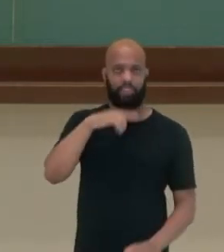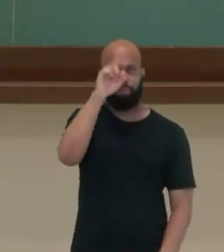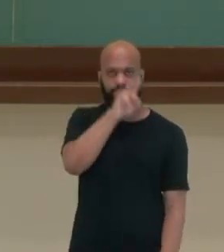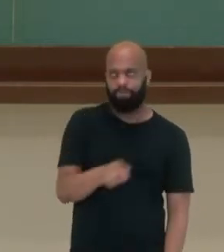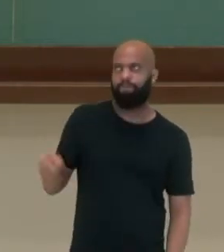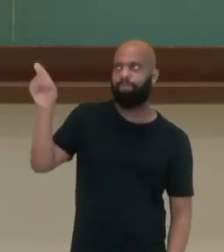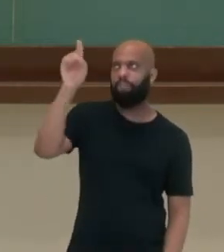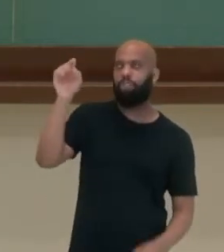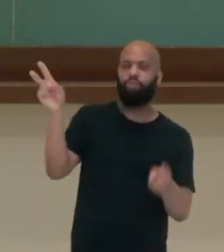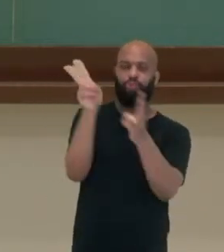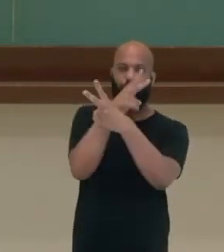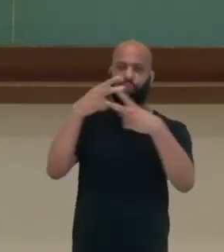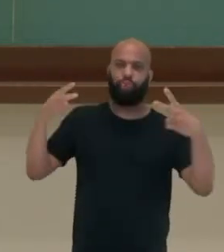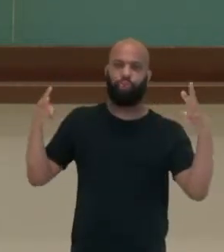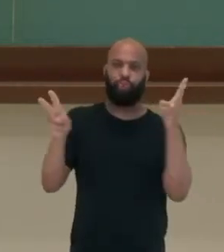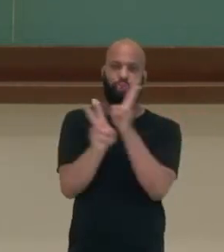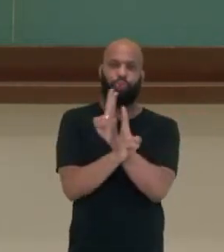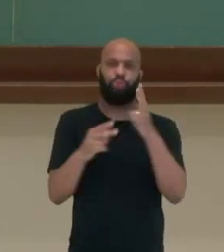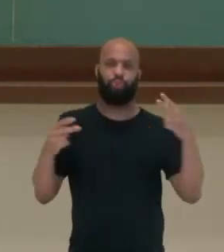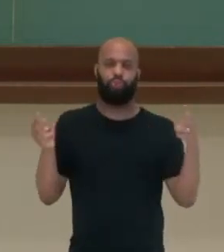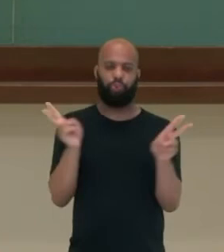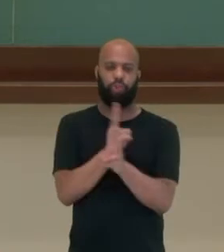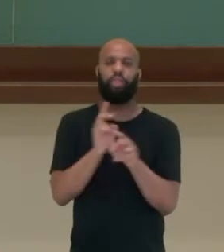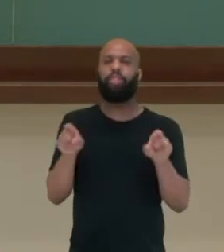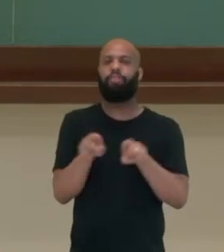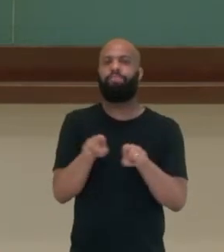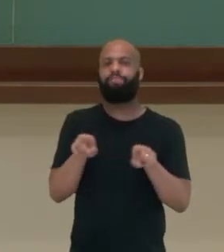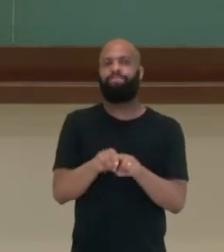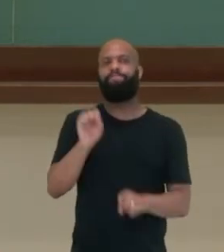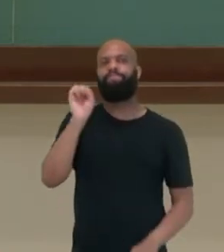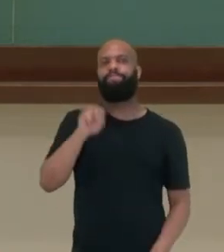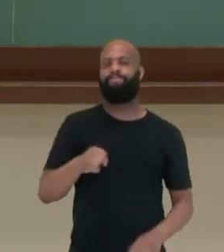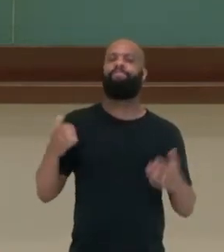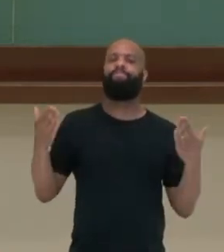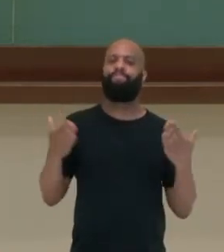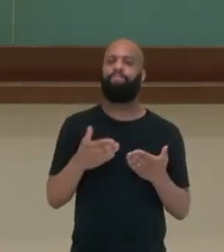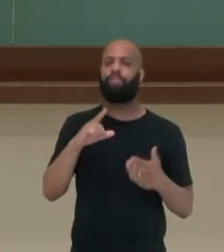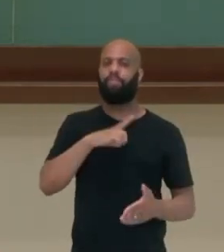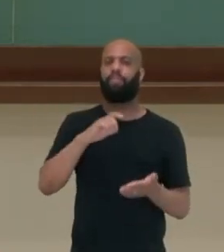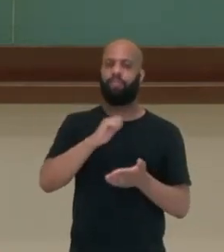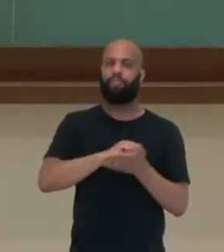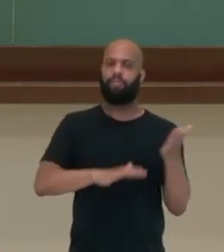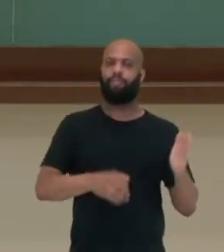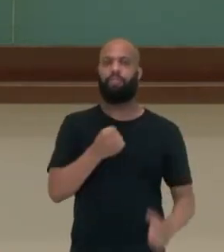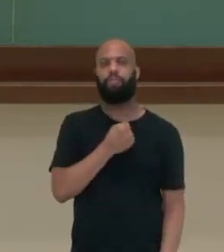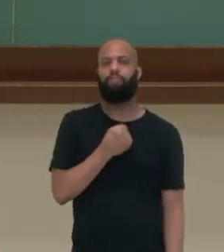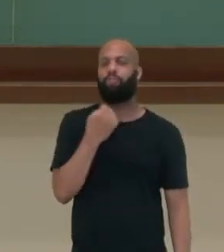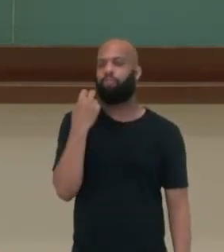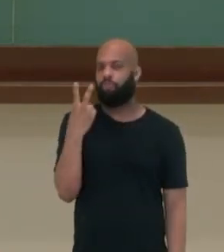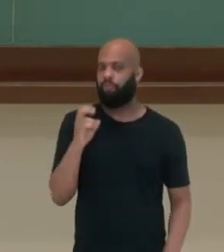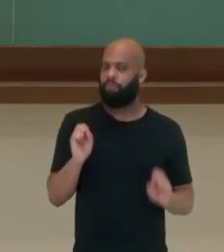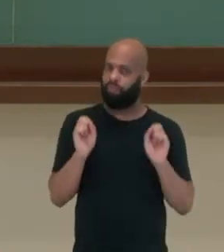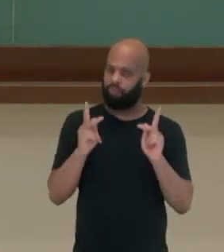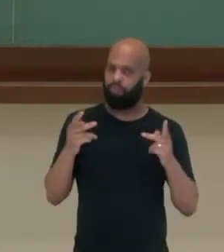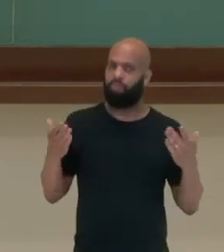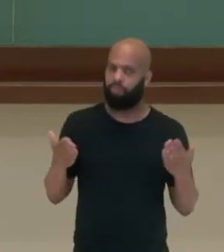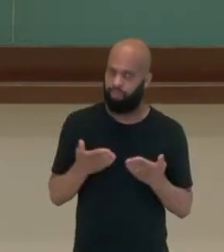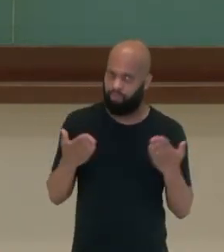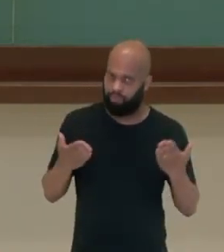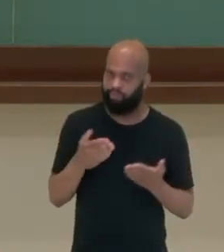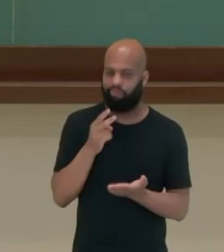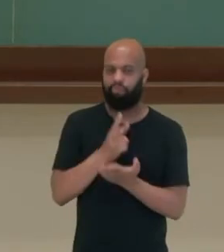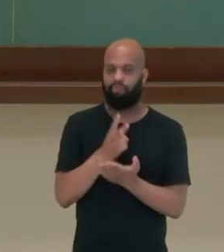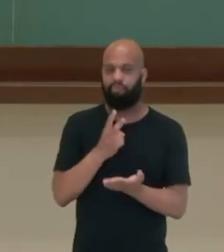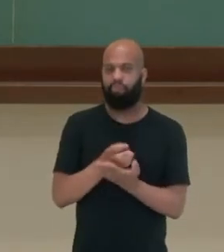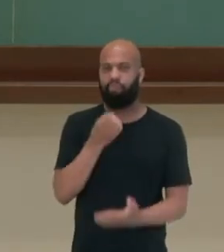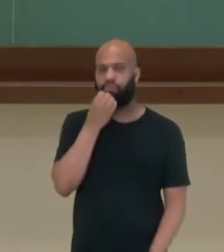menos? Lembra assim, né? Pensando nisso, vamos para a atividade 2 agora. Olha, é bom estar sempre atento,